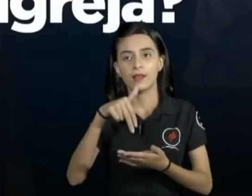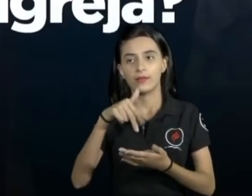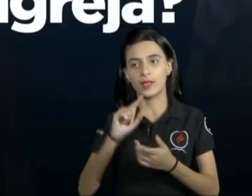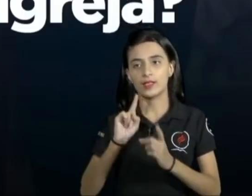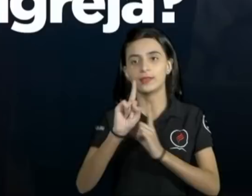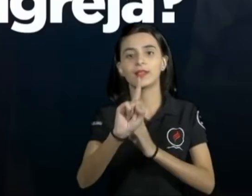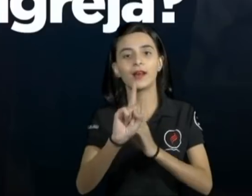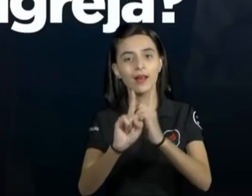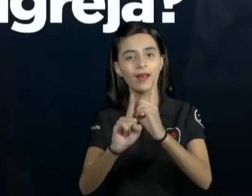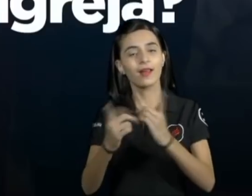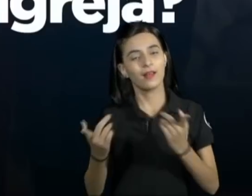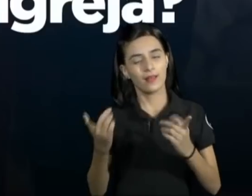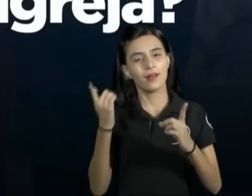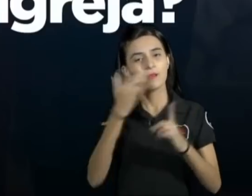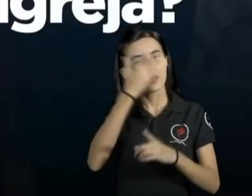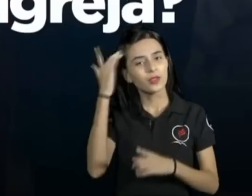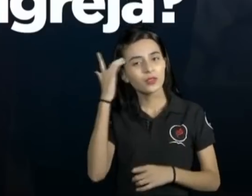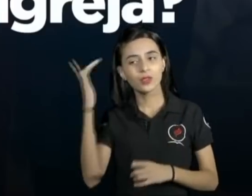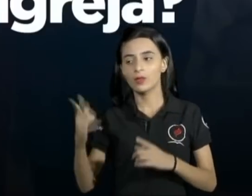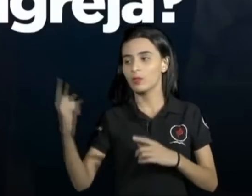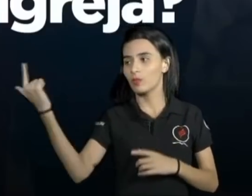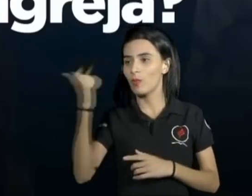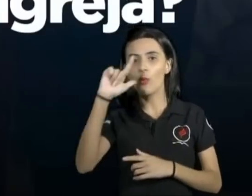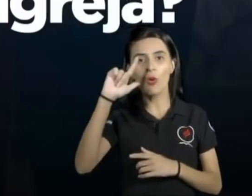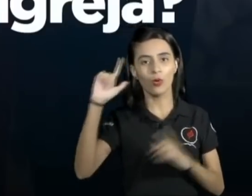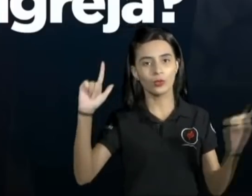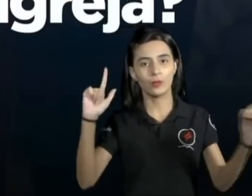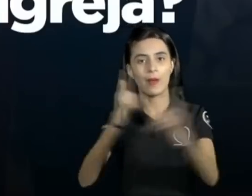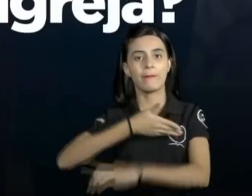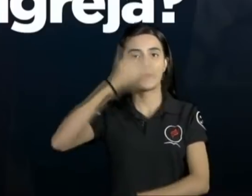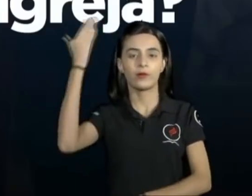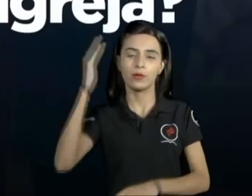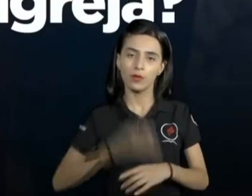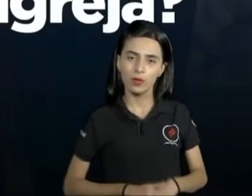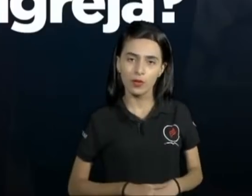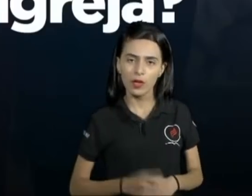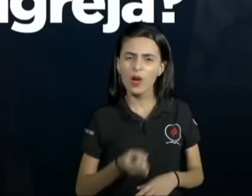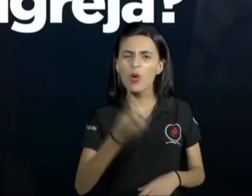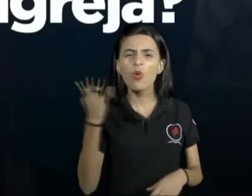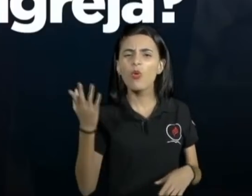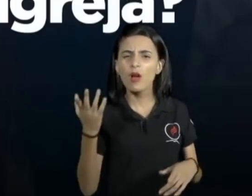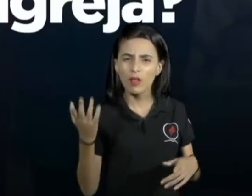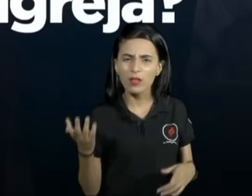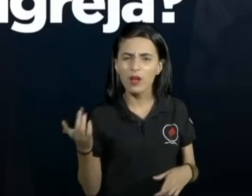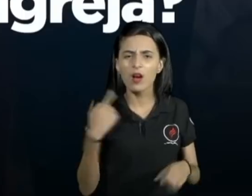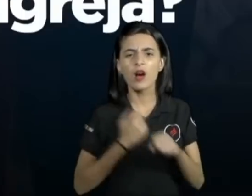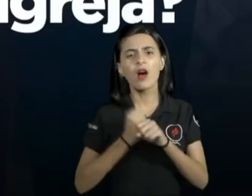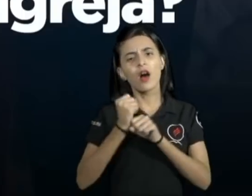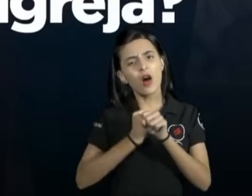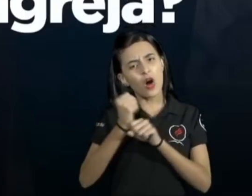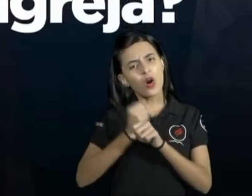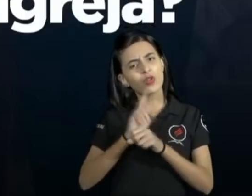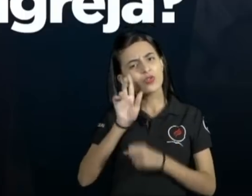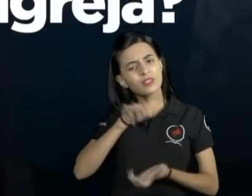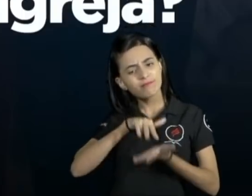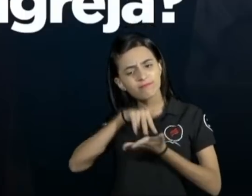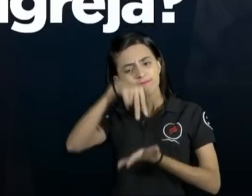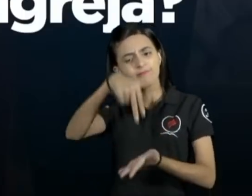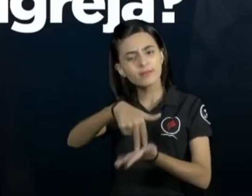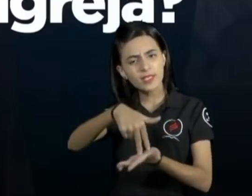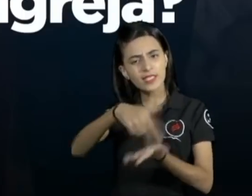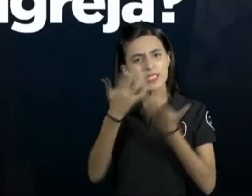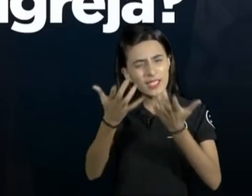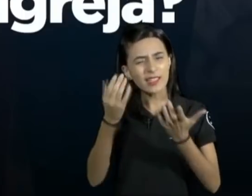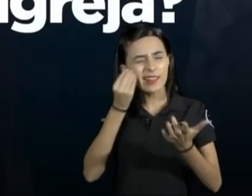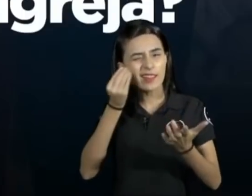ajudar uma pessoa que venha frente outro irmão foi na sua frente mas quantas vezes durante um ano você se levantou